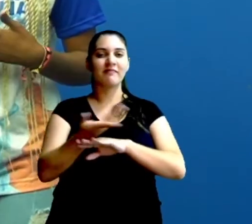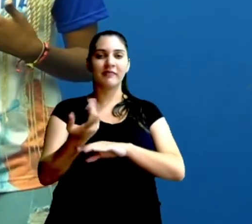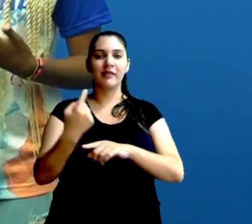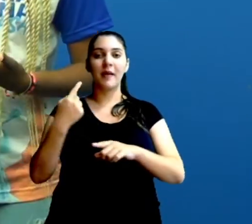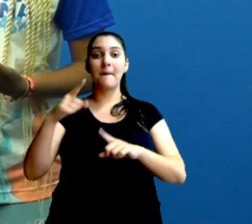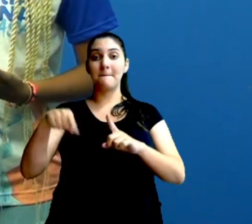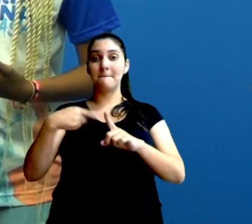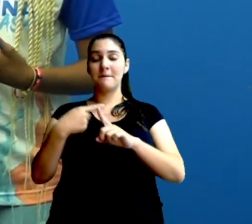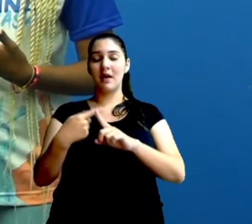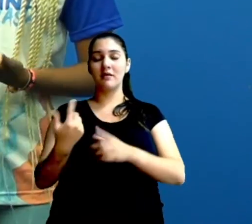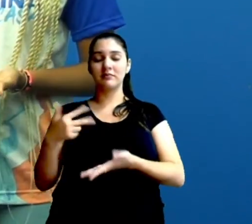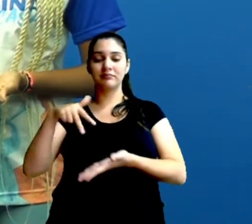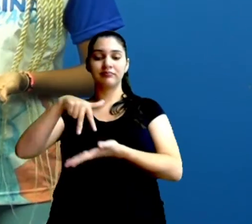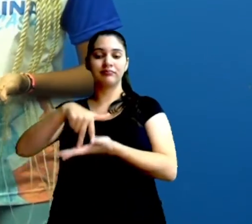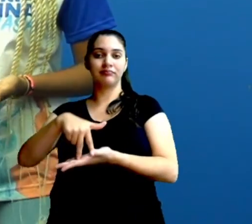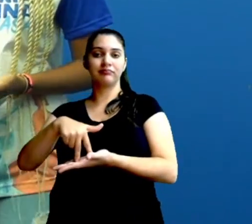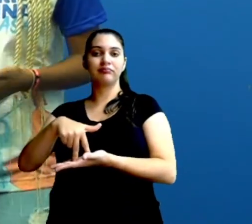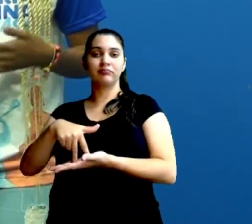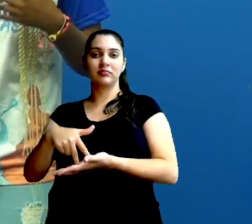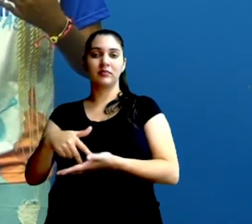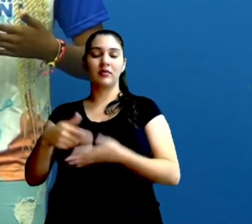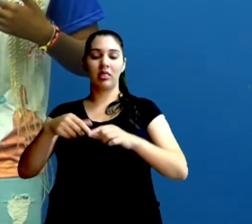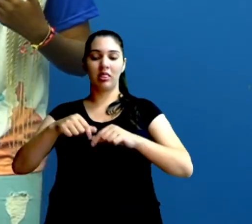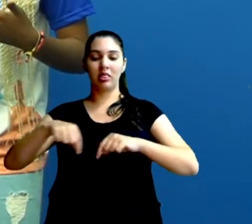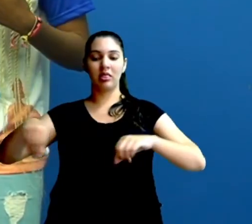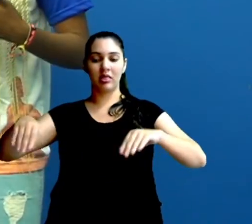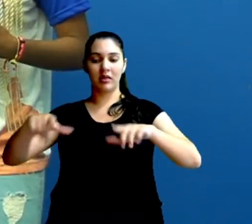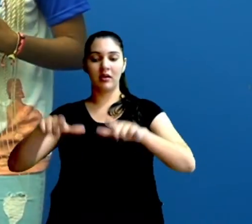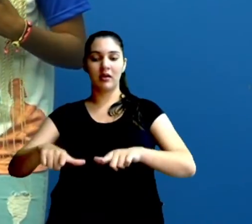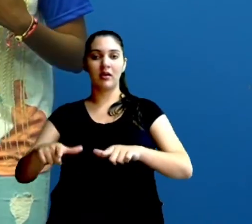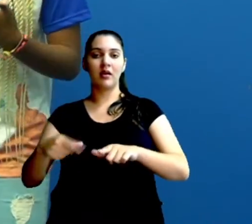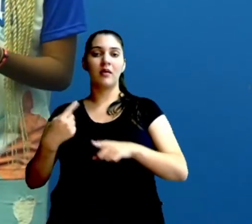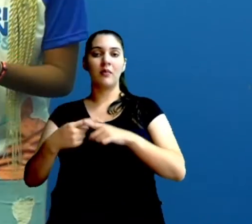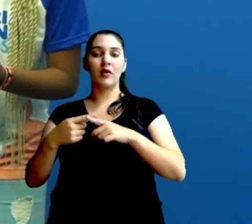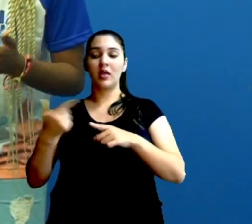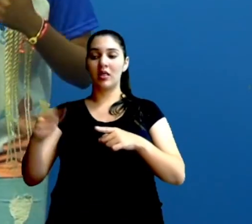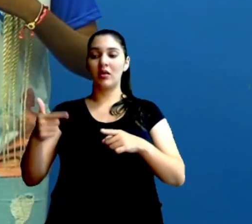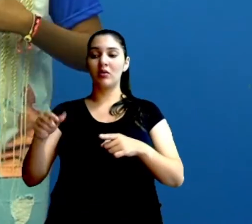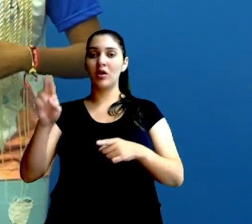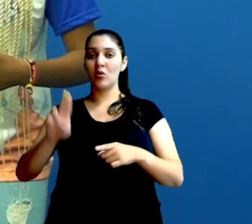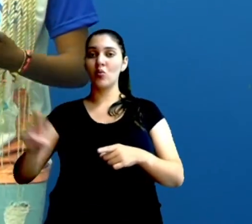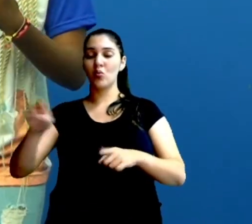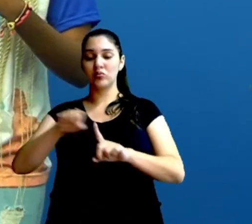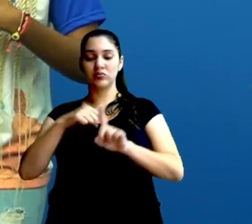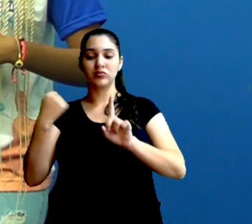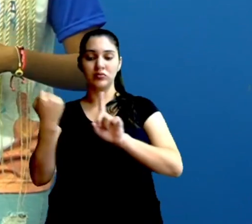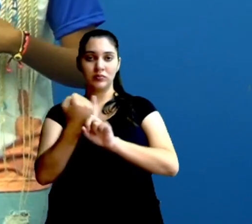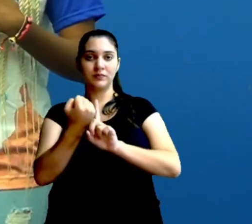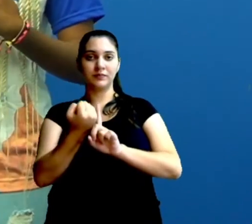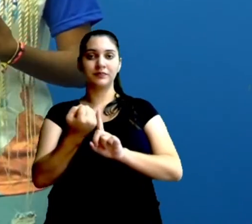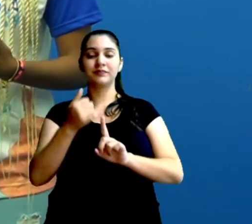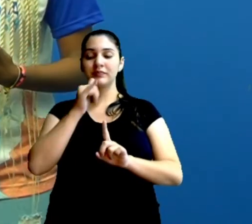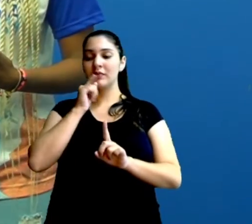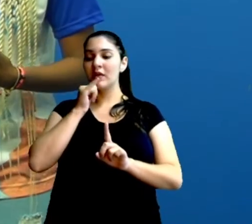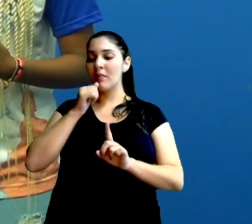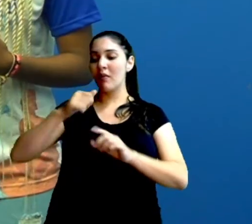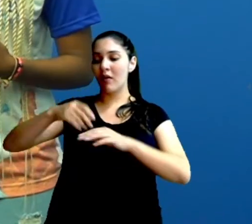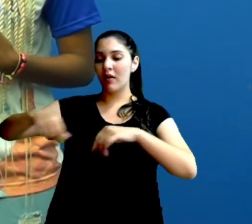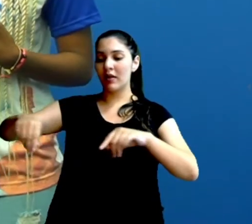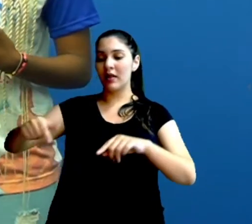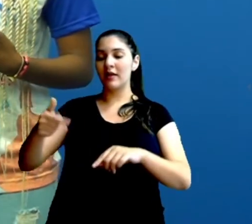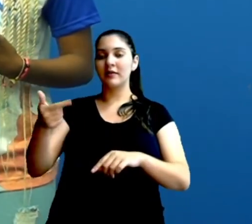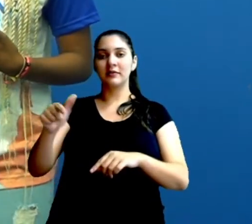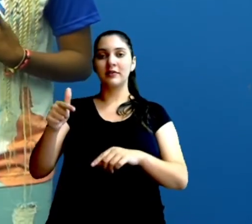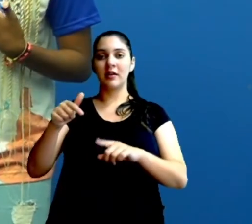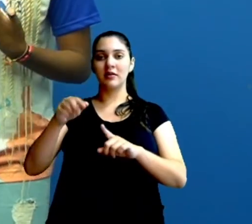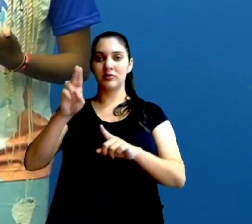verdade eles ocupam terra, né, que eles falam muito da terra sem uso social, que é uma terra que não está sendo usada. Daí